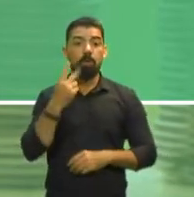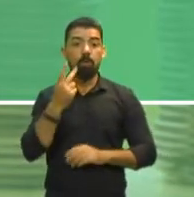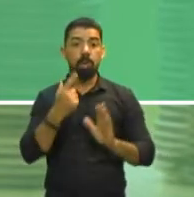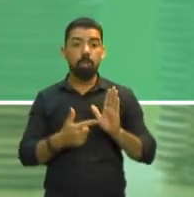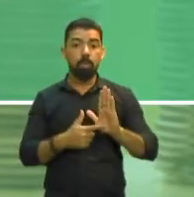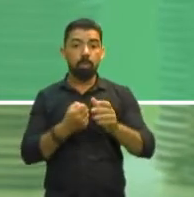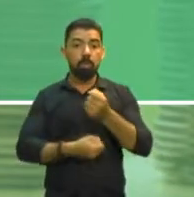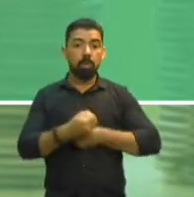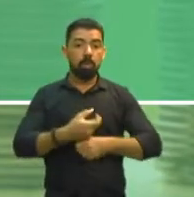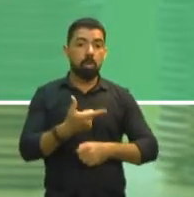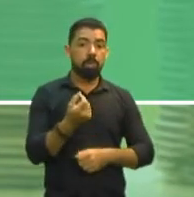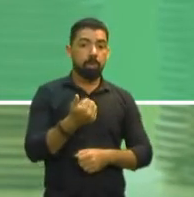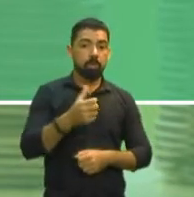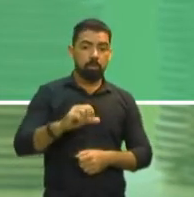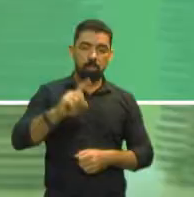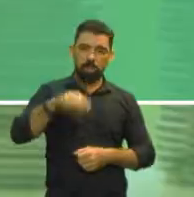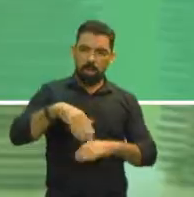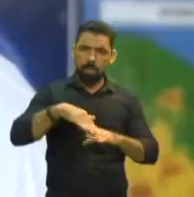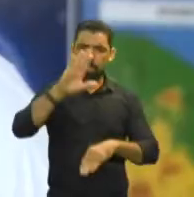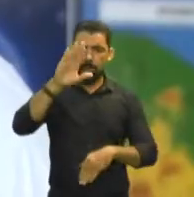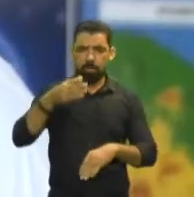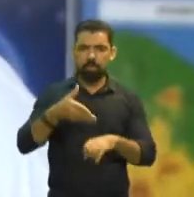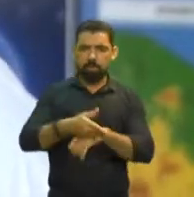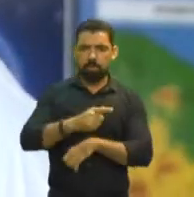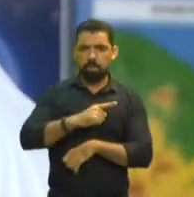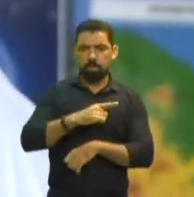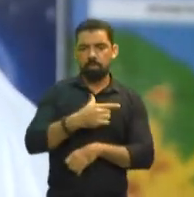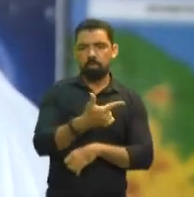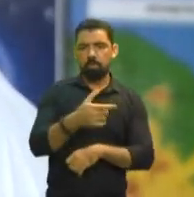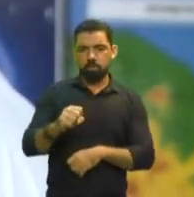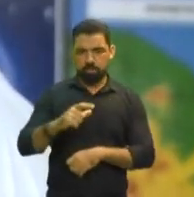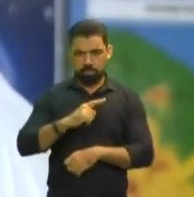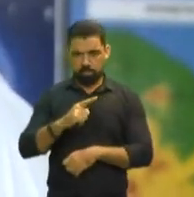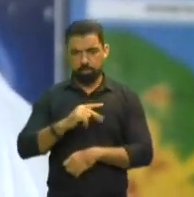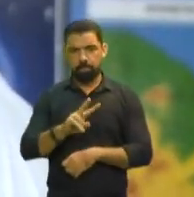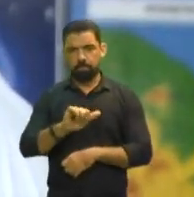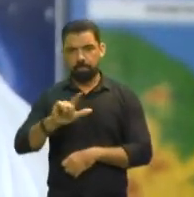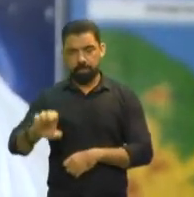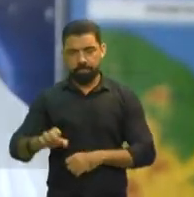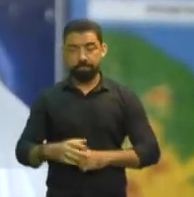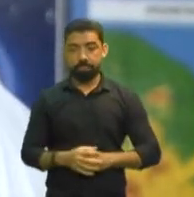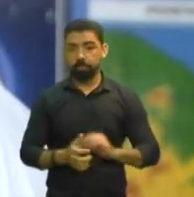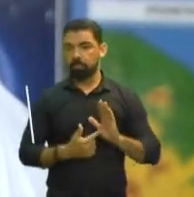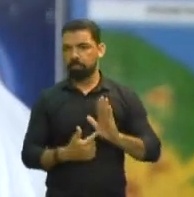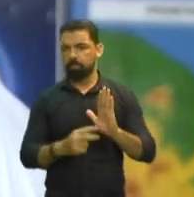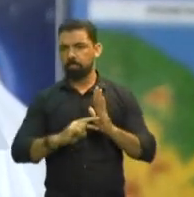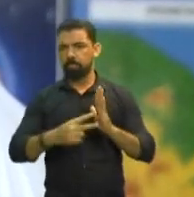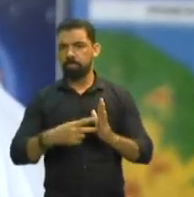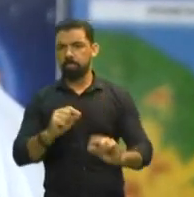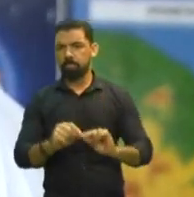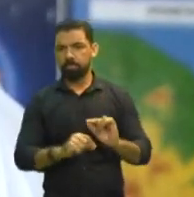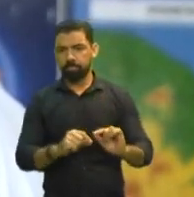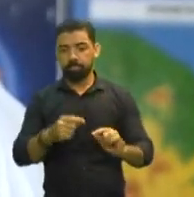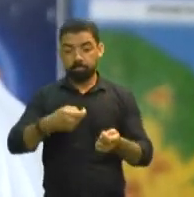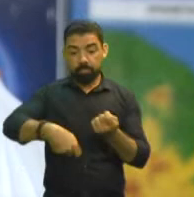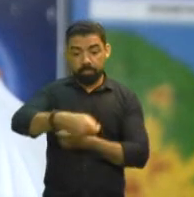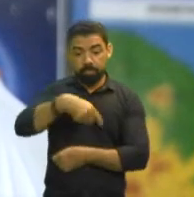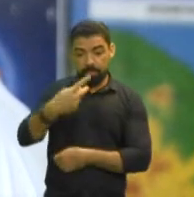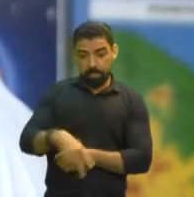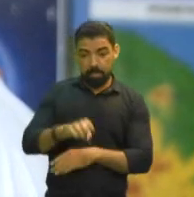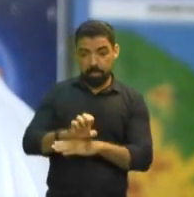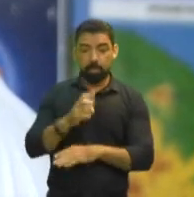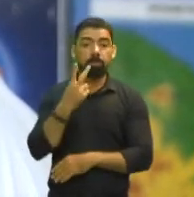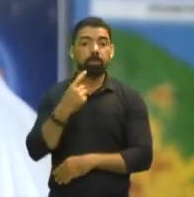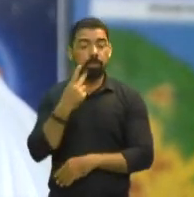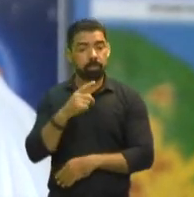2019 a maior participação do VAB. Mostra ainda que boa parte da atividade econômica do Ceará ainda está sendo